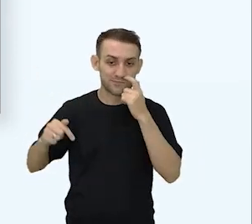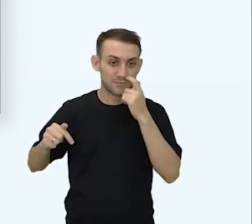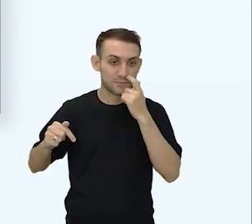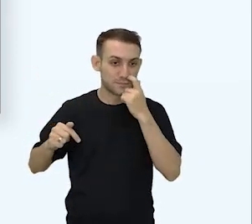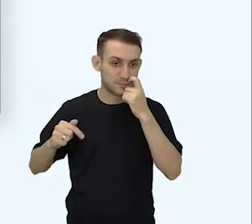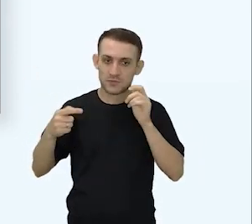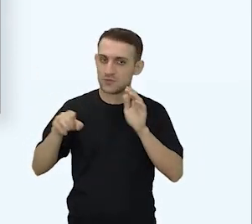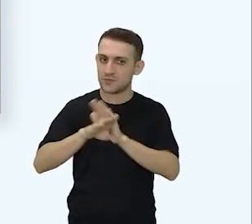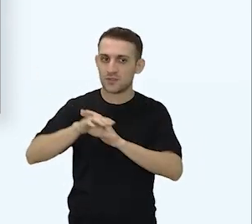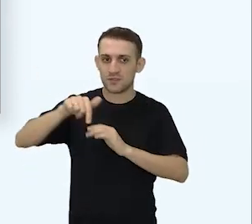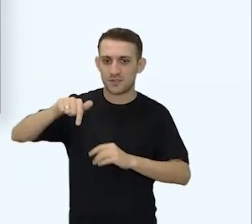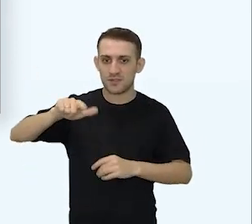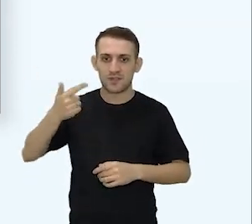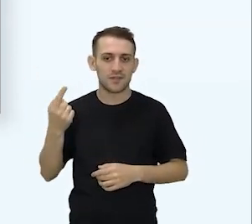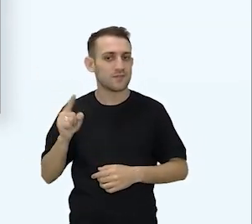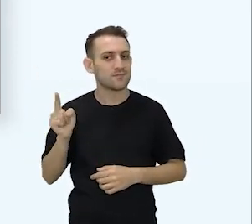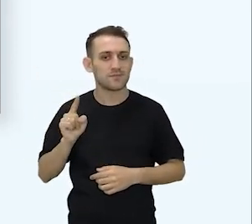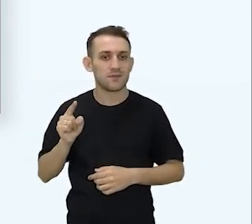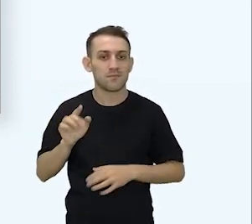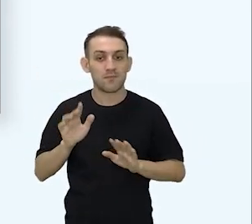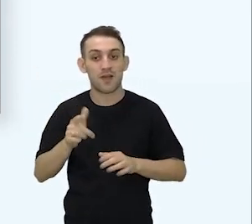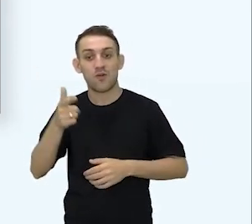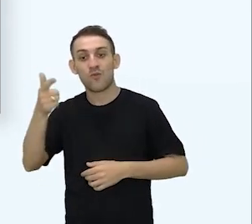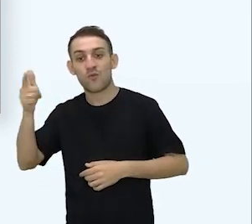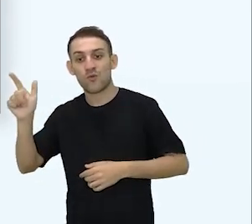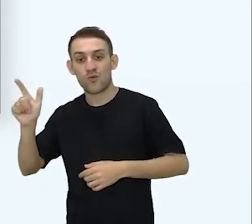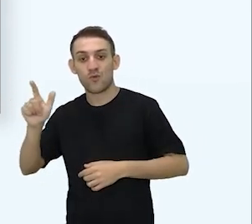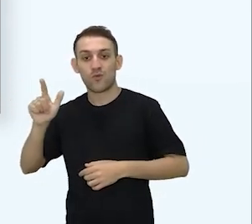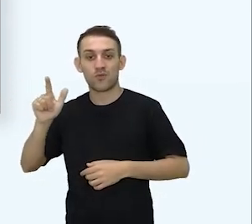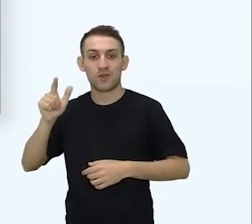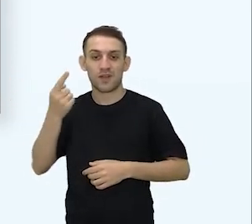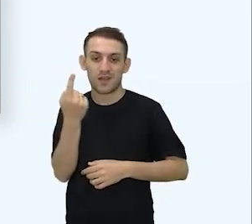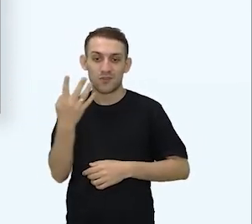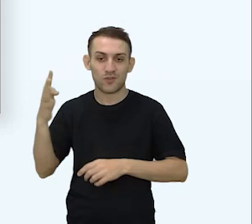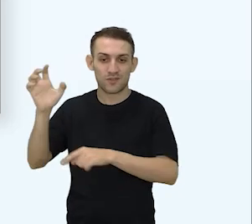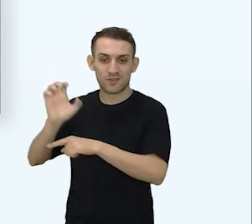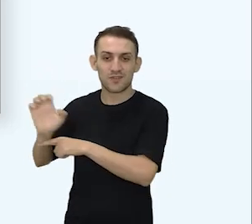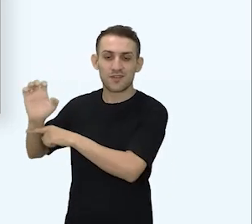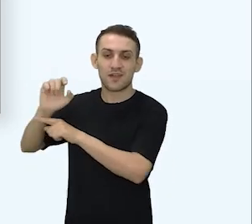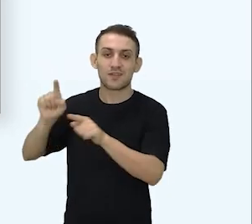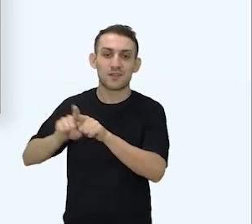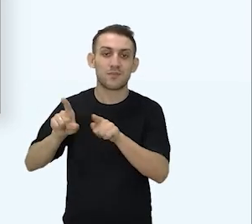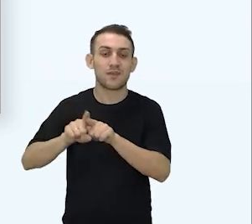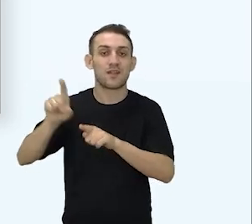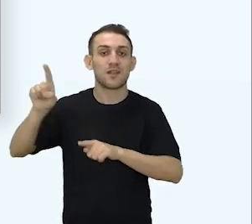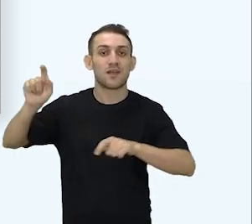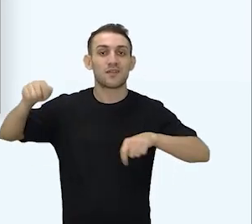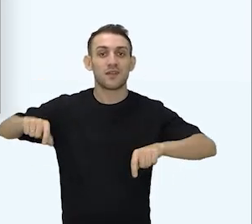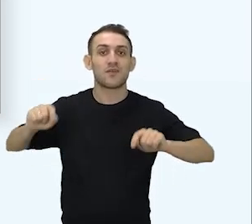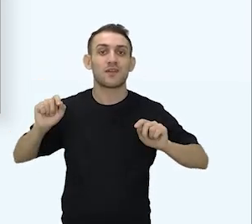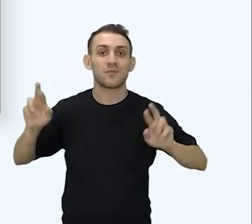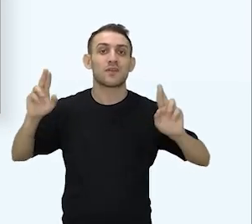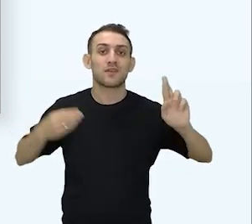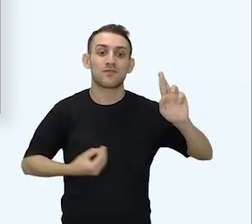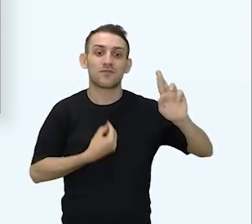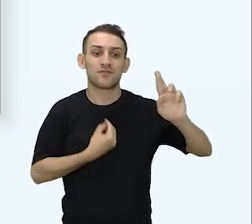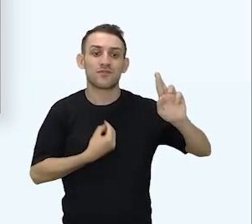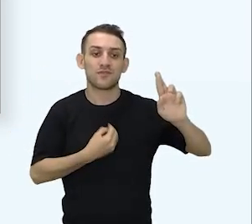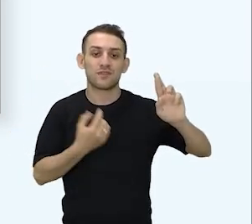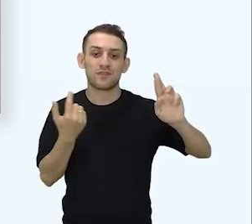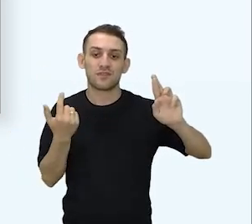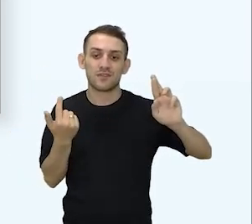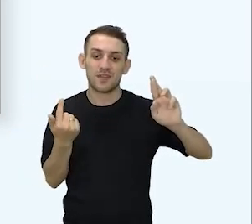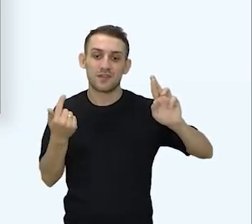a 71 anos de idade. Por outro lado, em 14 estados e no Distrito Federal, a expectativa de vida foi maior